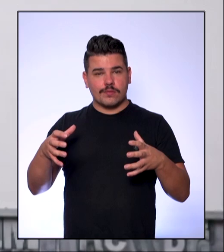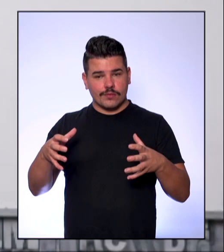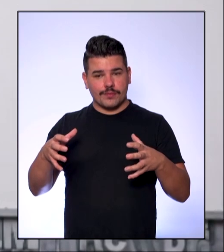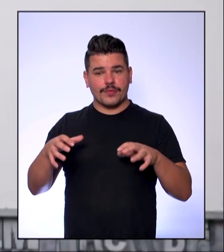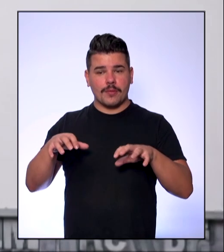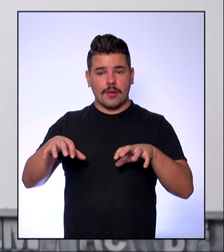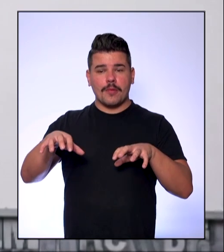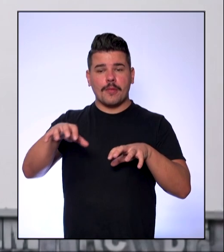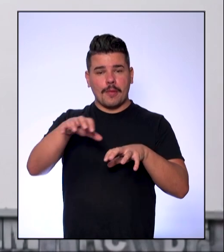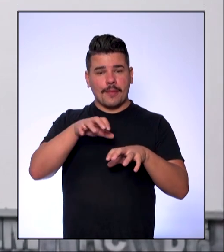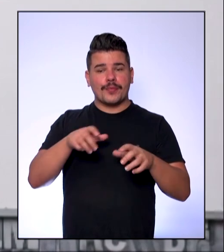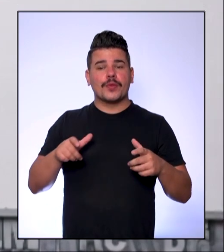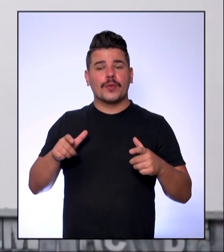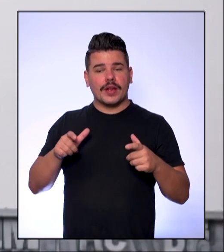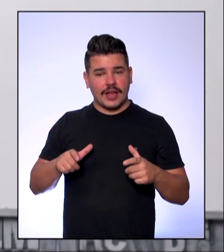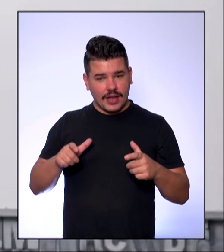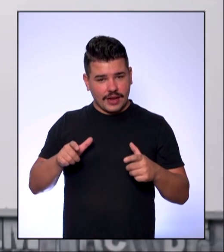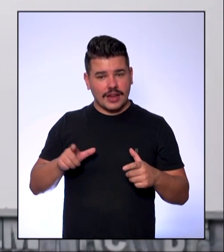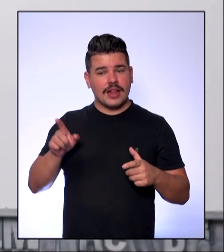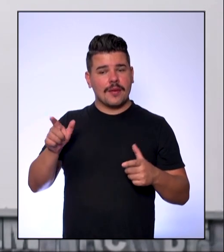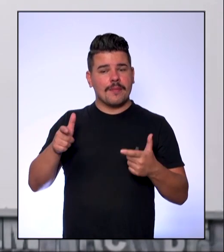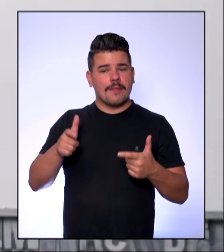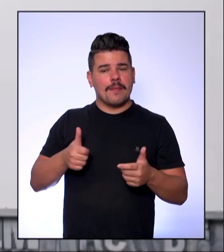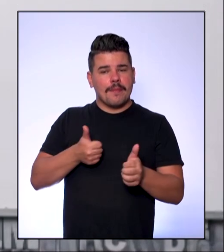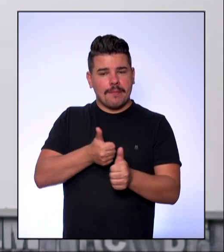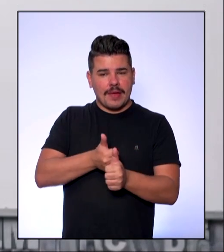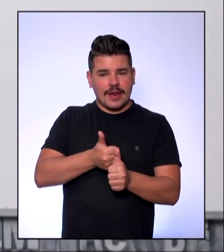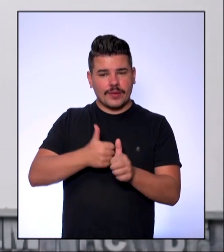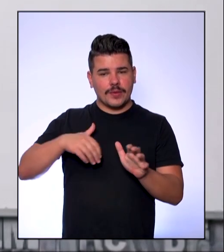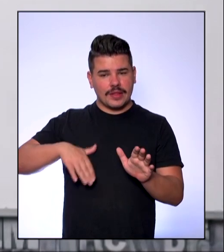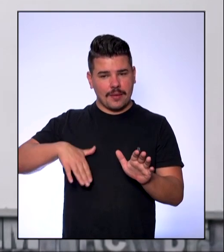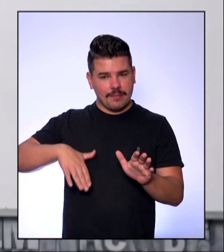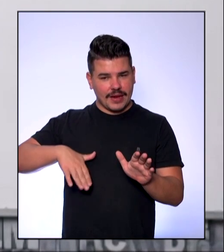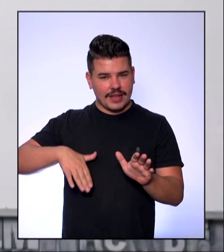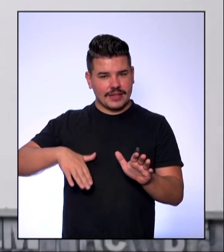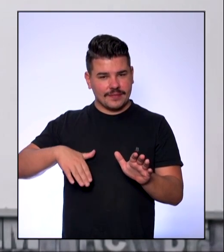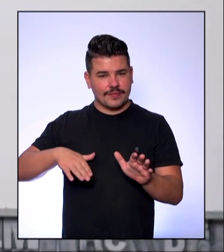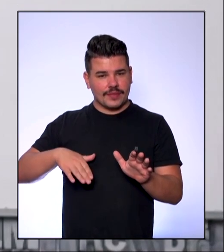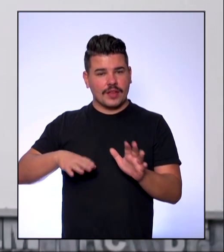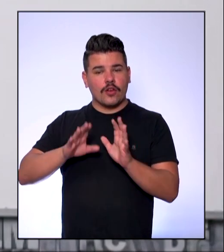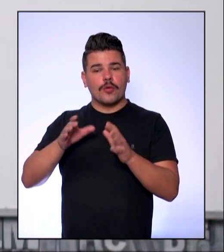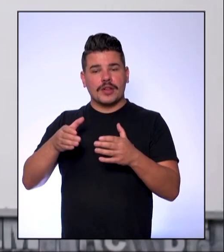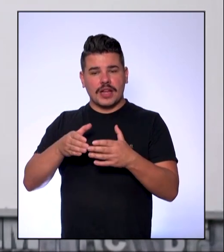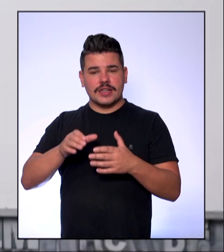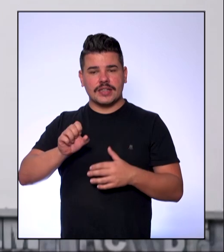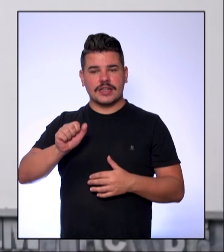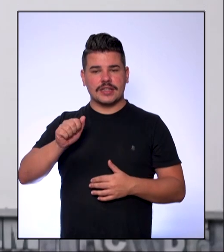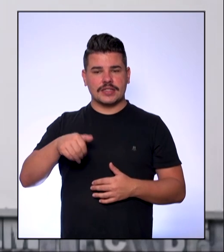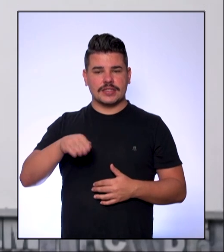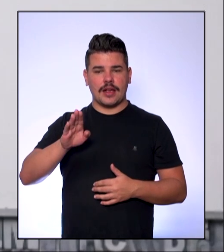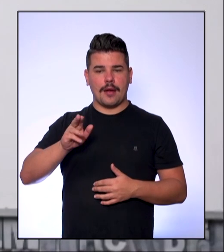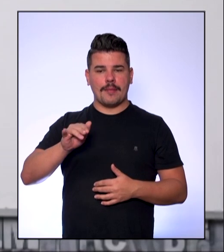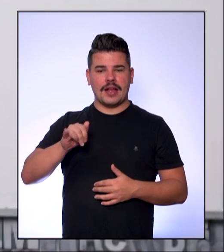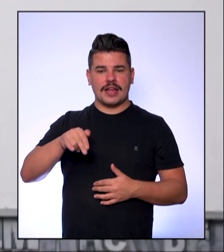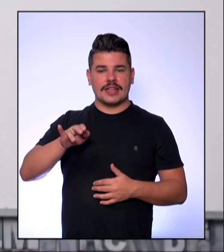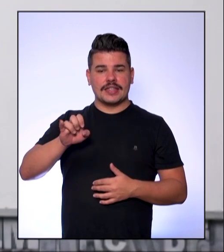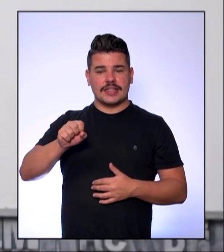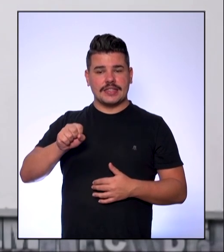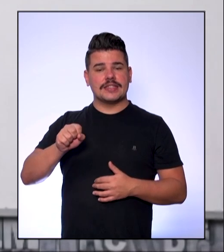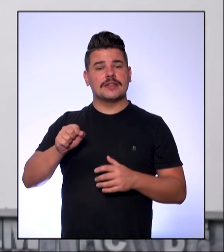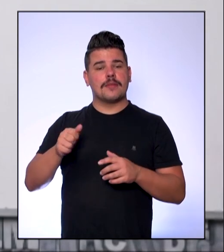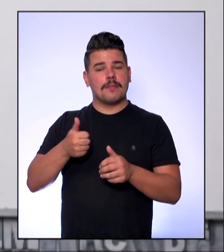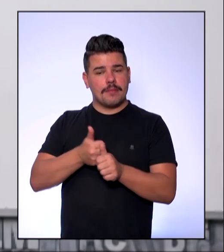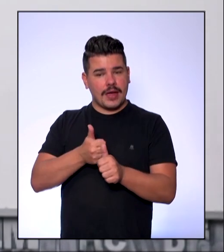no litoral, tá? E nós temos aqui esta comunidade dos sambaquis, uma